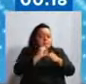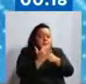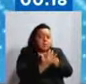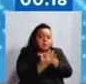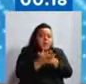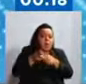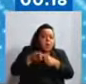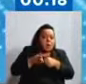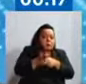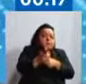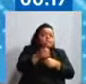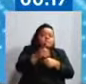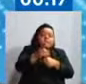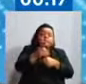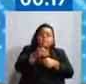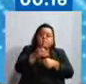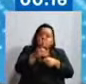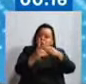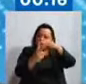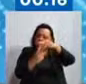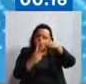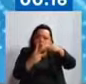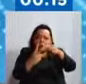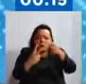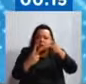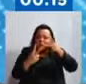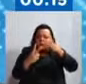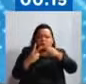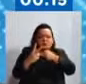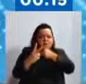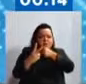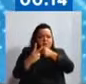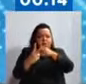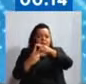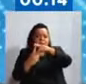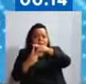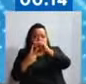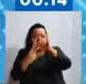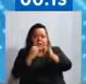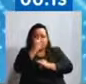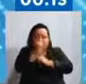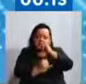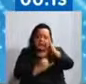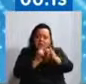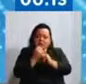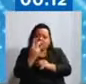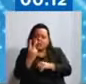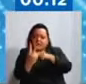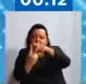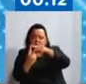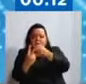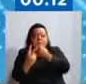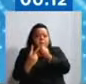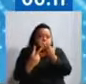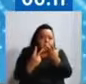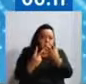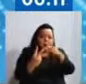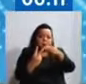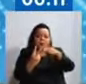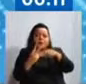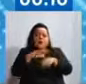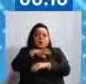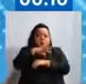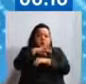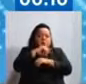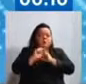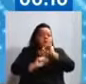de ter dois Porto Velho. Porto Velho com internet boa, um público com internet boa, outro público sem a internet, e os